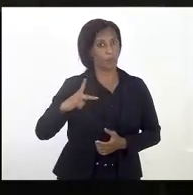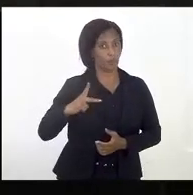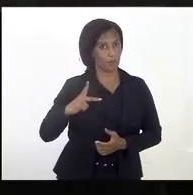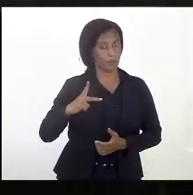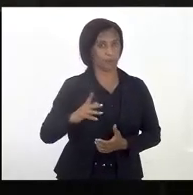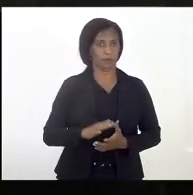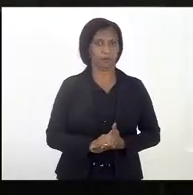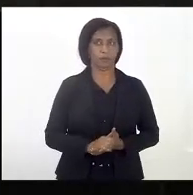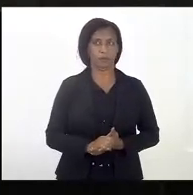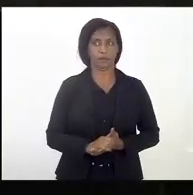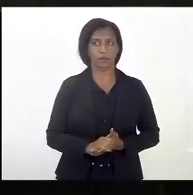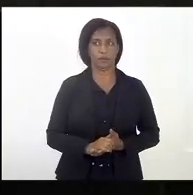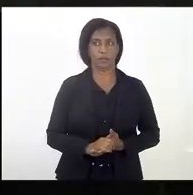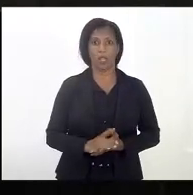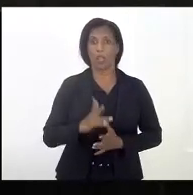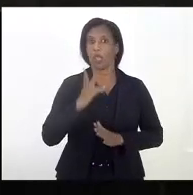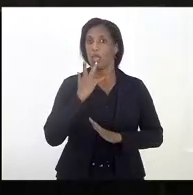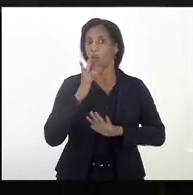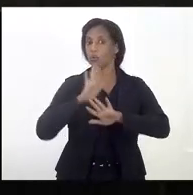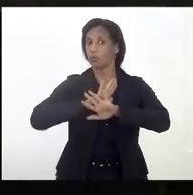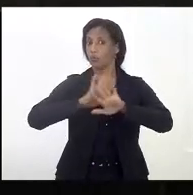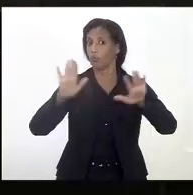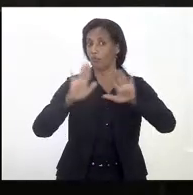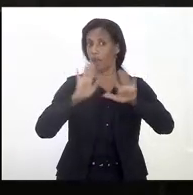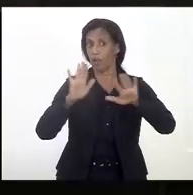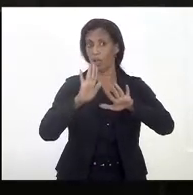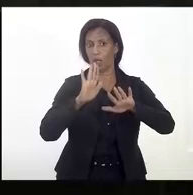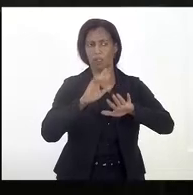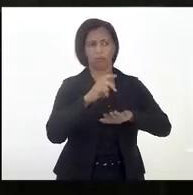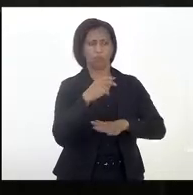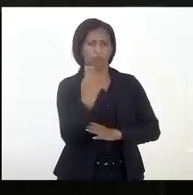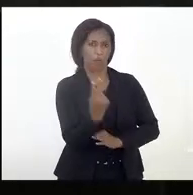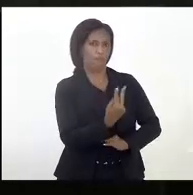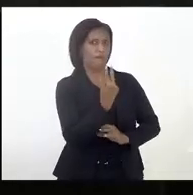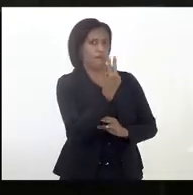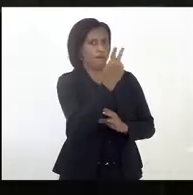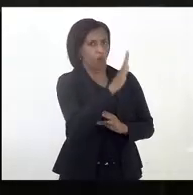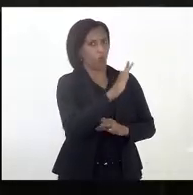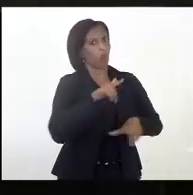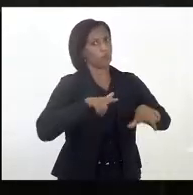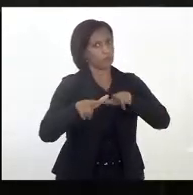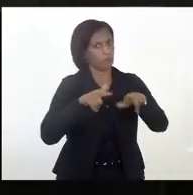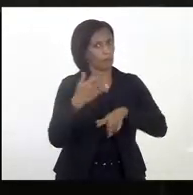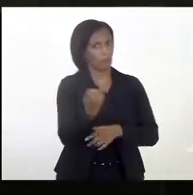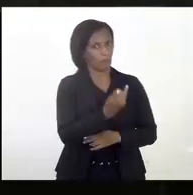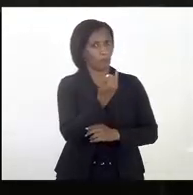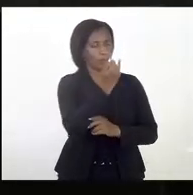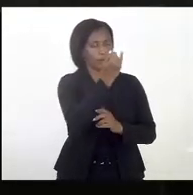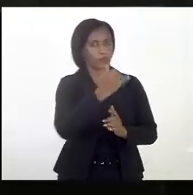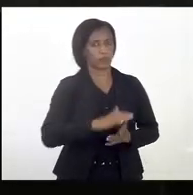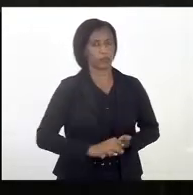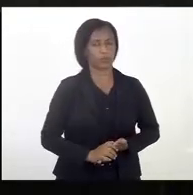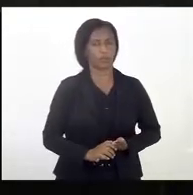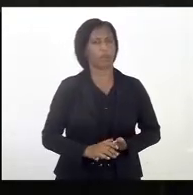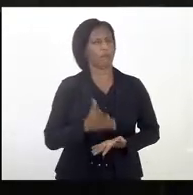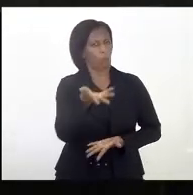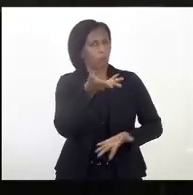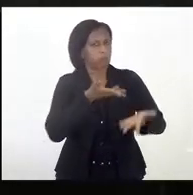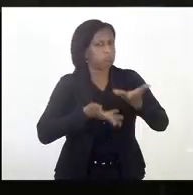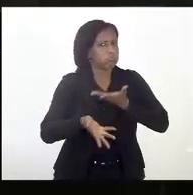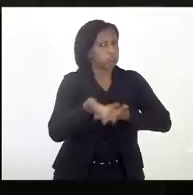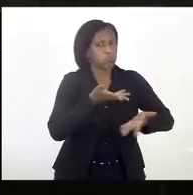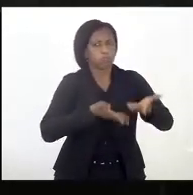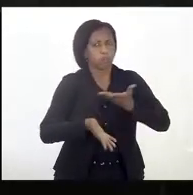e as defensoras aliás gente do maior valor trabalho fundamental trabalho essencial e são parceiros